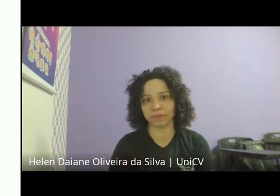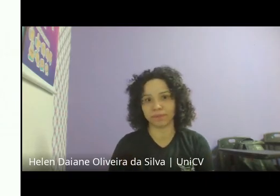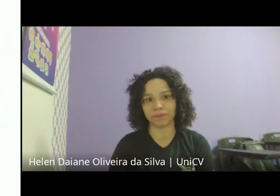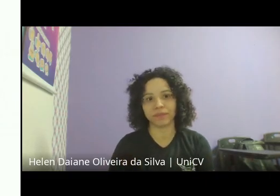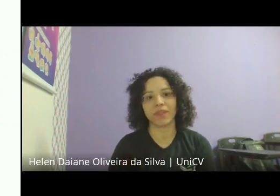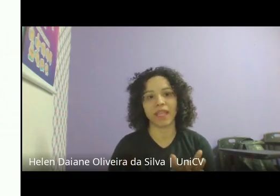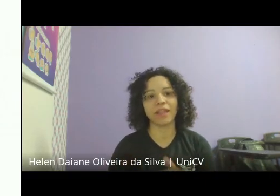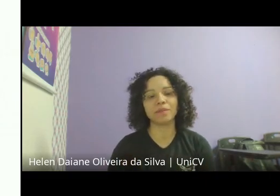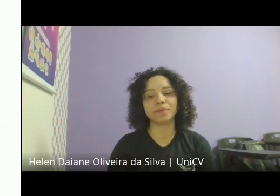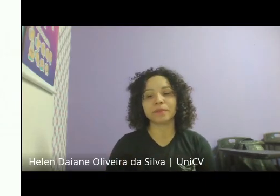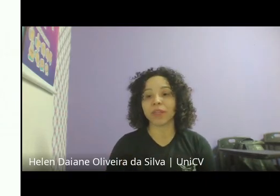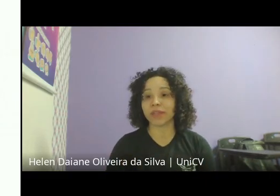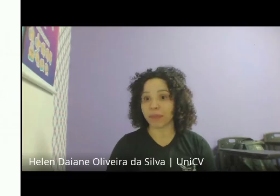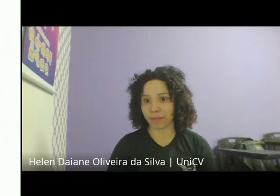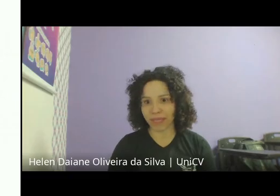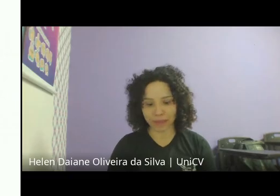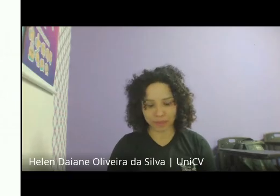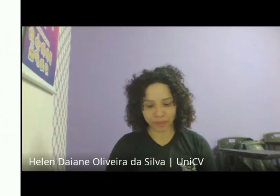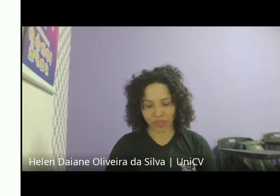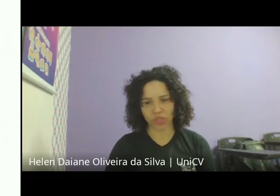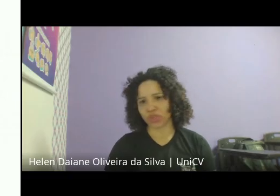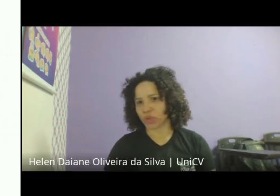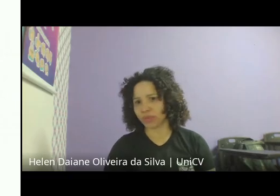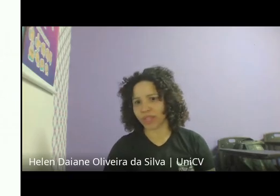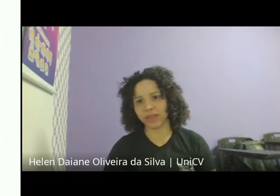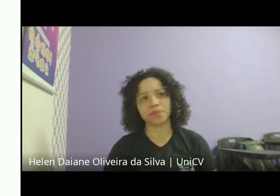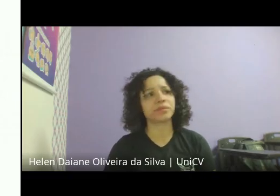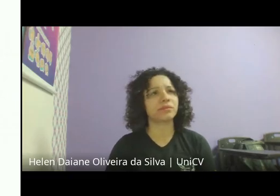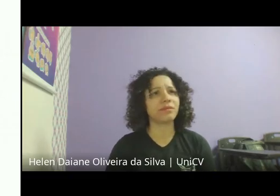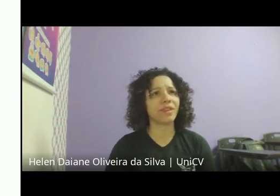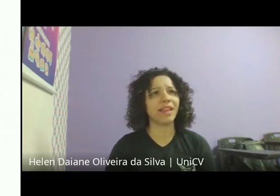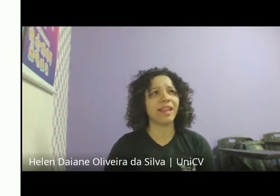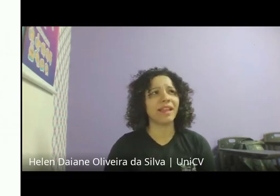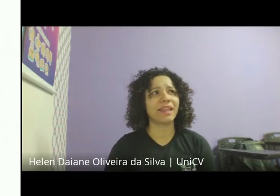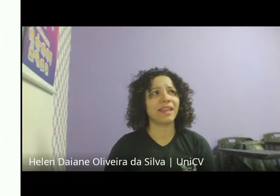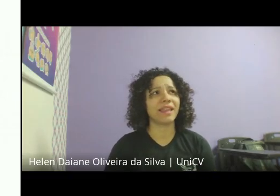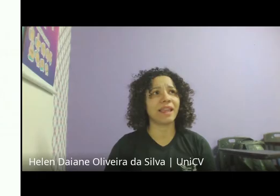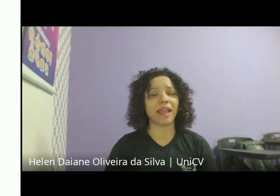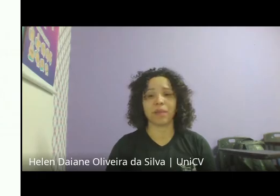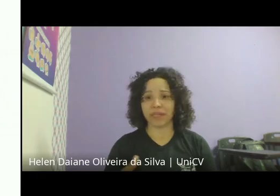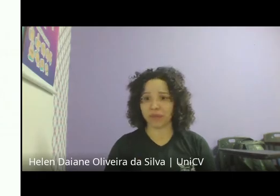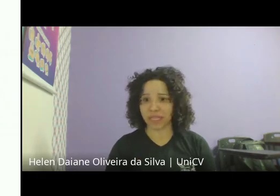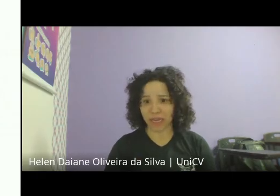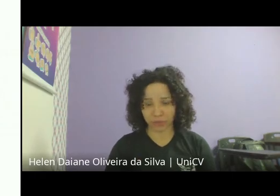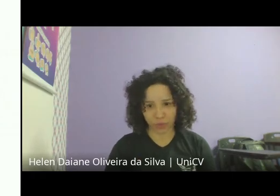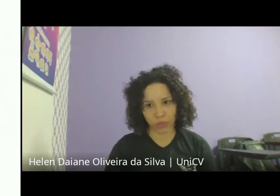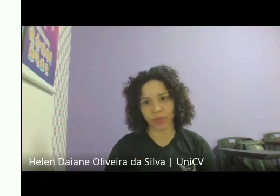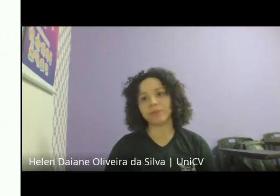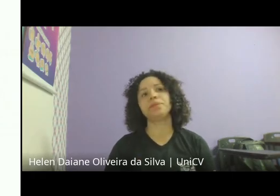auditiva, né? Eu tenho uma amiga, que acho que eu já contei, que ela